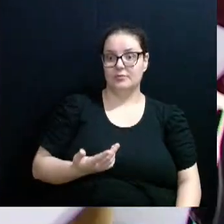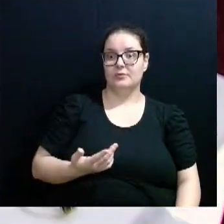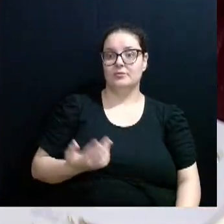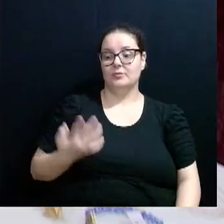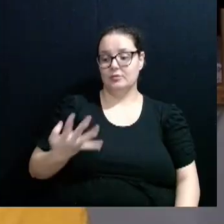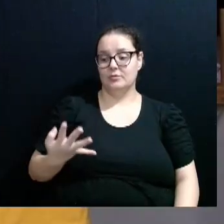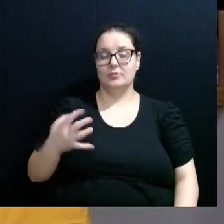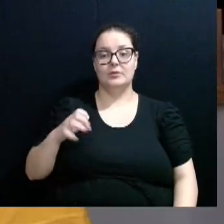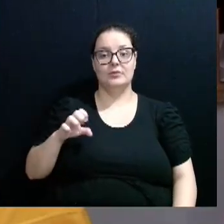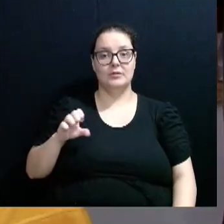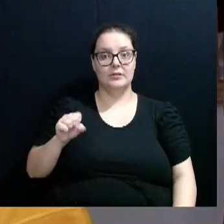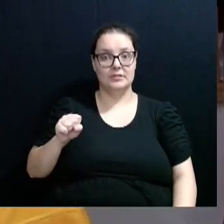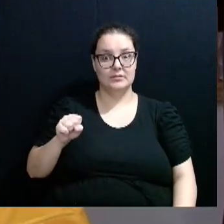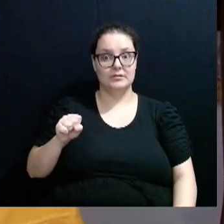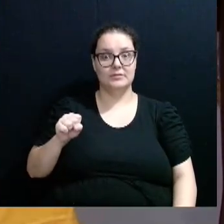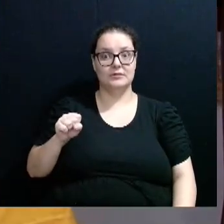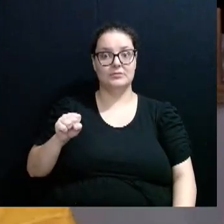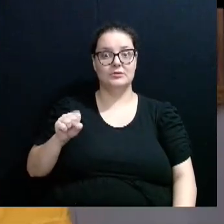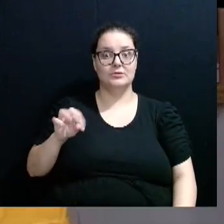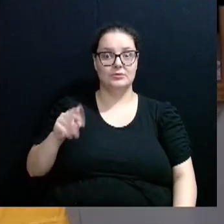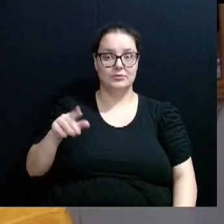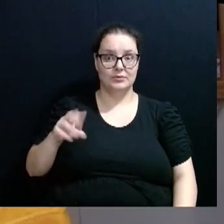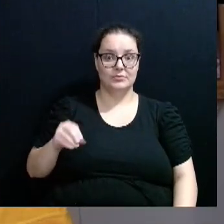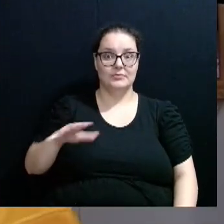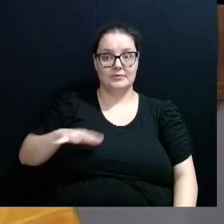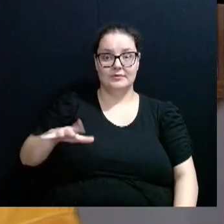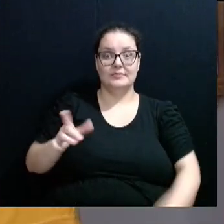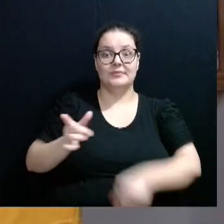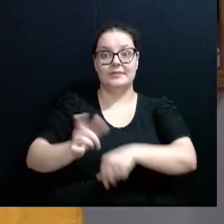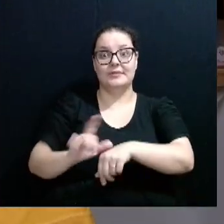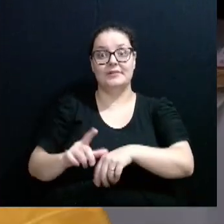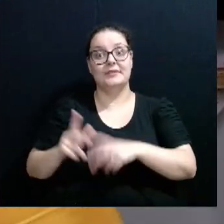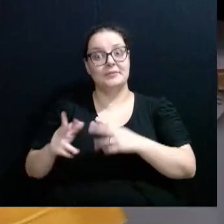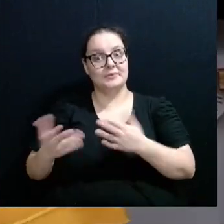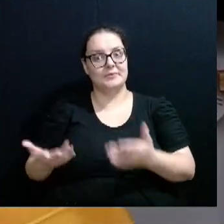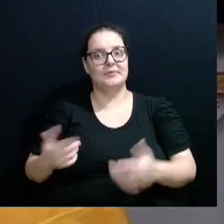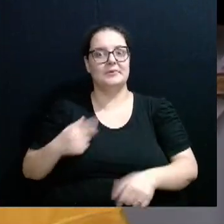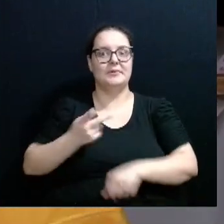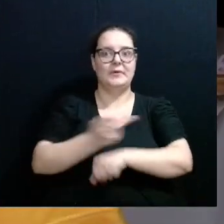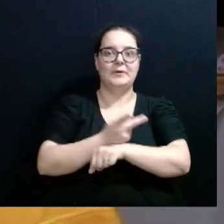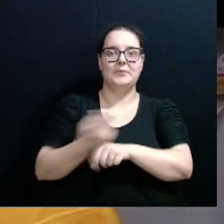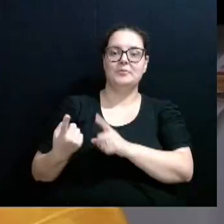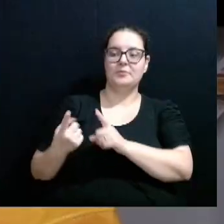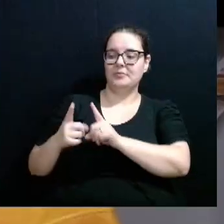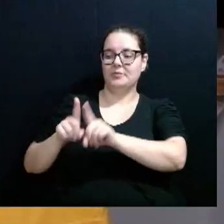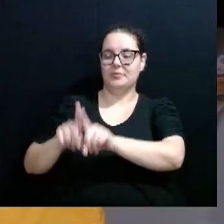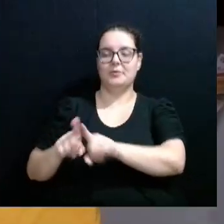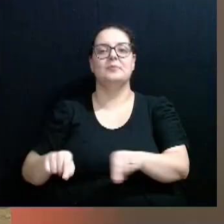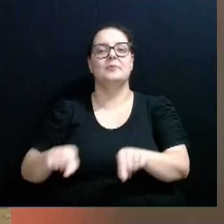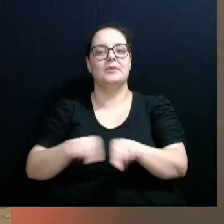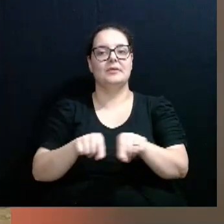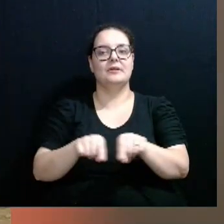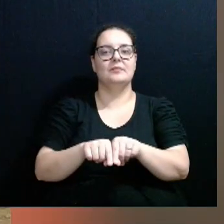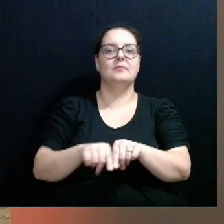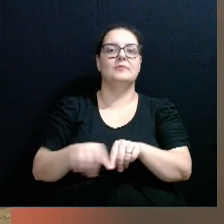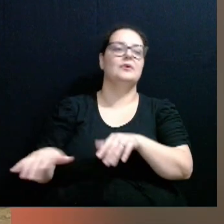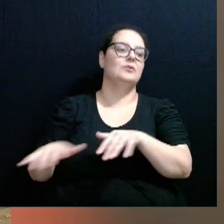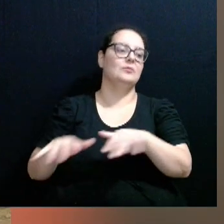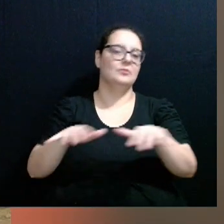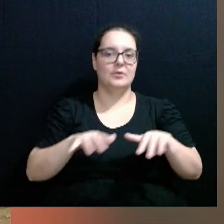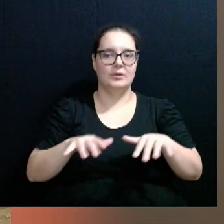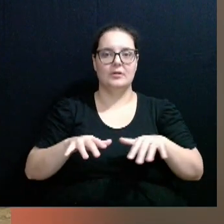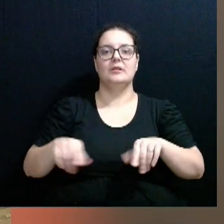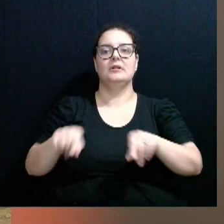área comercial. E como não poderia deixar de ser, a gente procurou um parceiro, também movimento, também projeto social, e